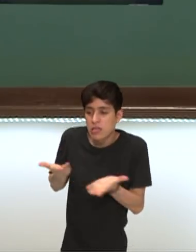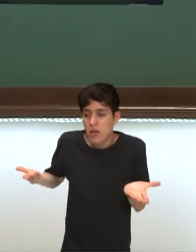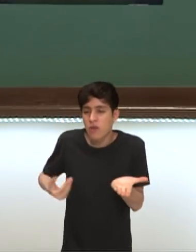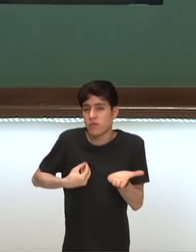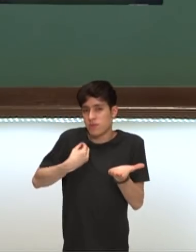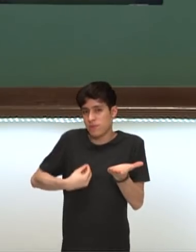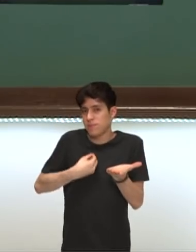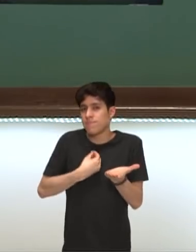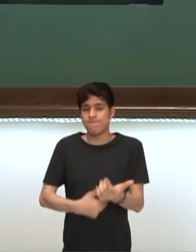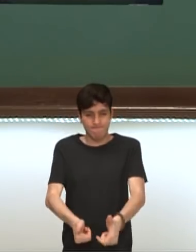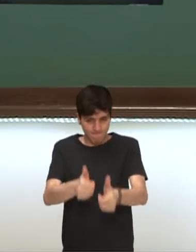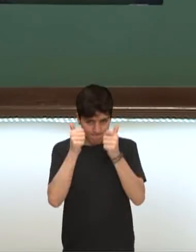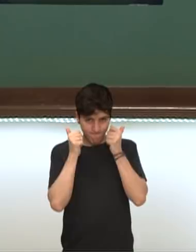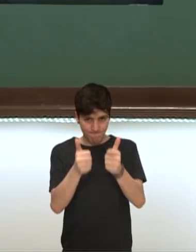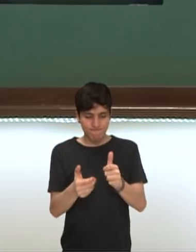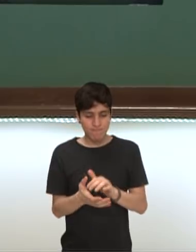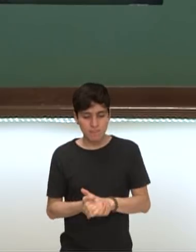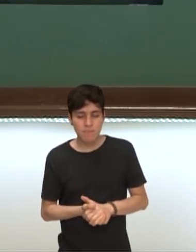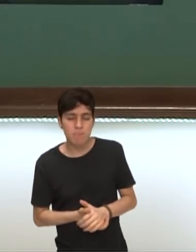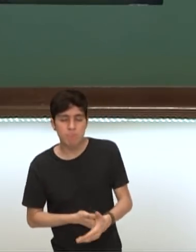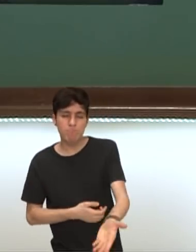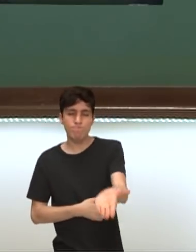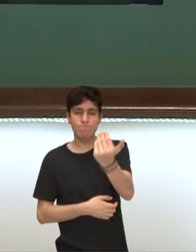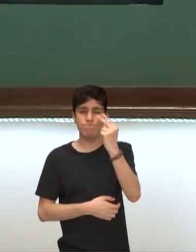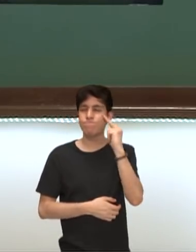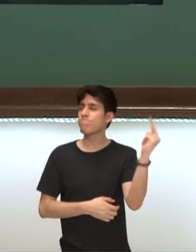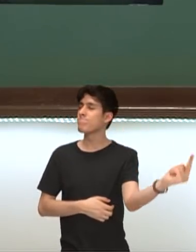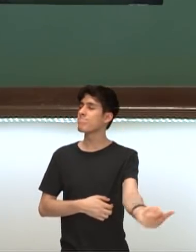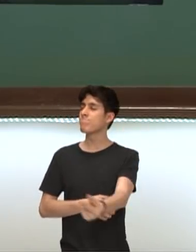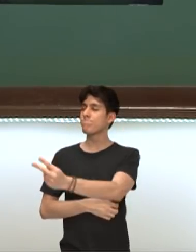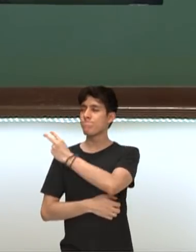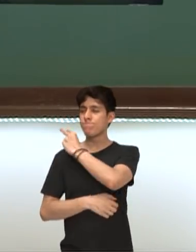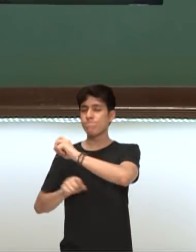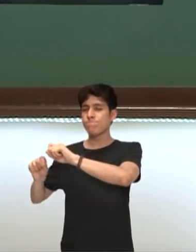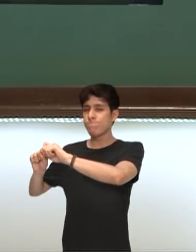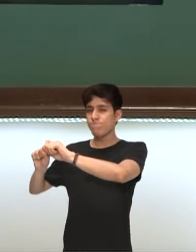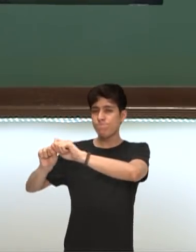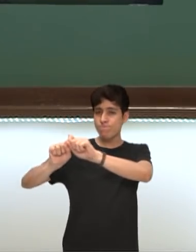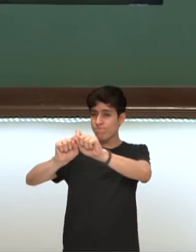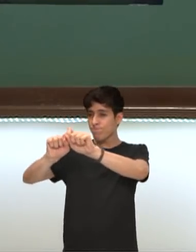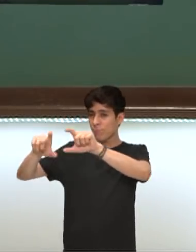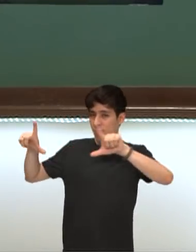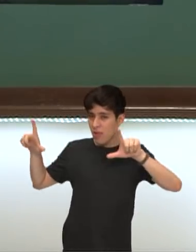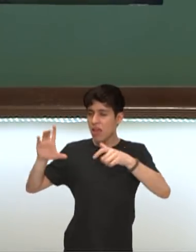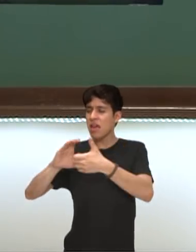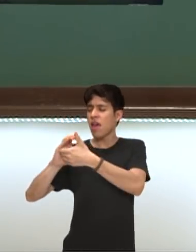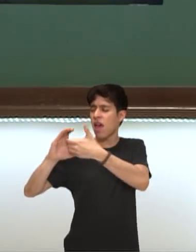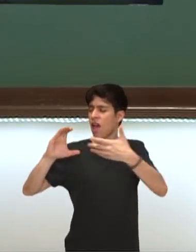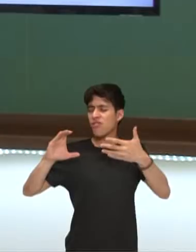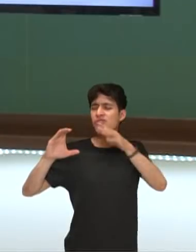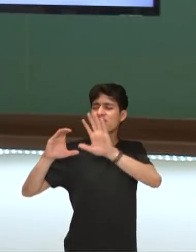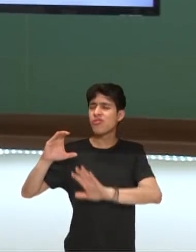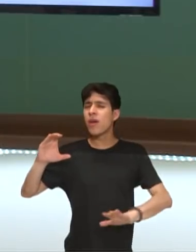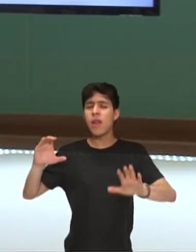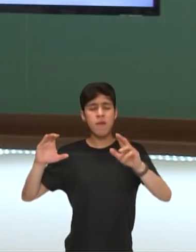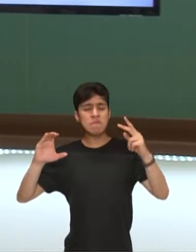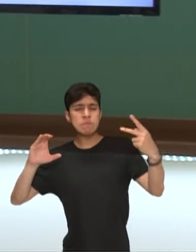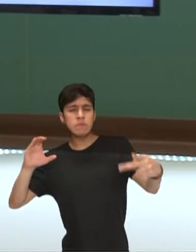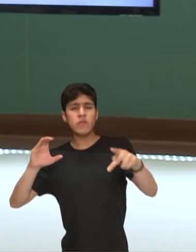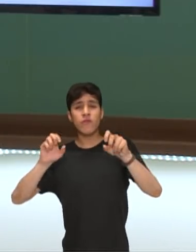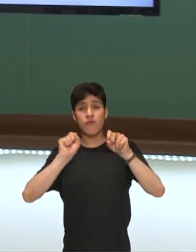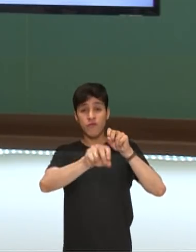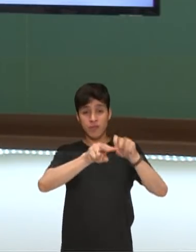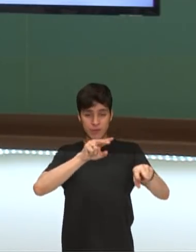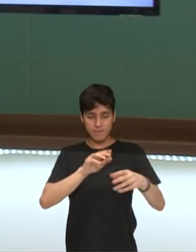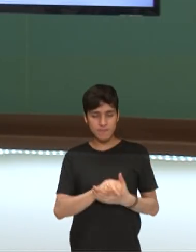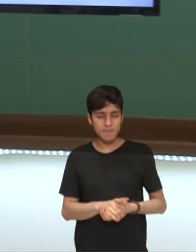está presente nos dias de hoje, tudo bem? Vamos acompanhar aqui no nosso slide as características gerais dos vírus. Vamos fazer